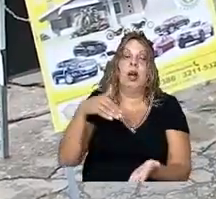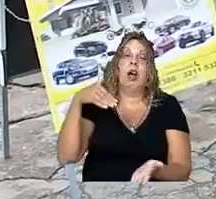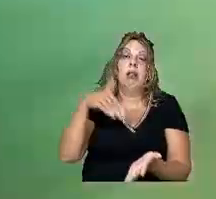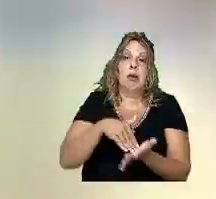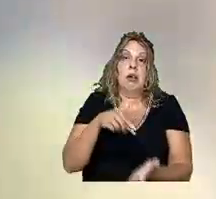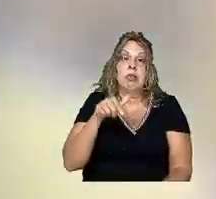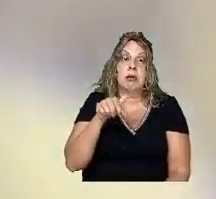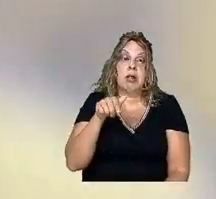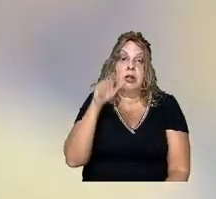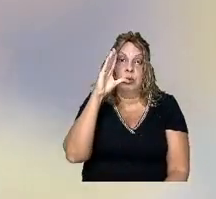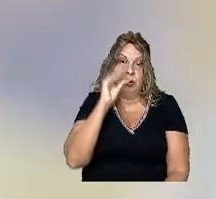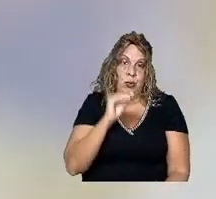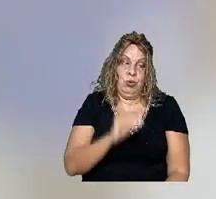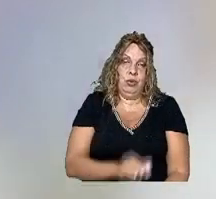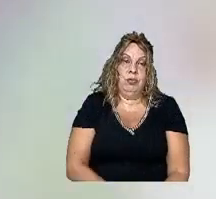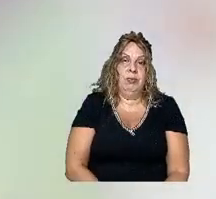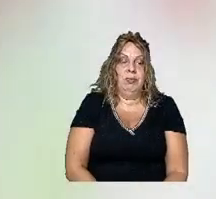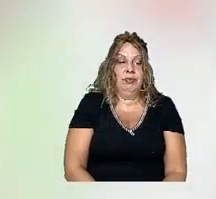19 horas.